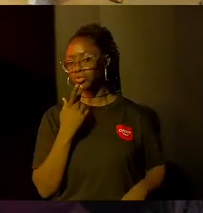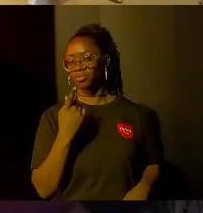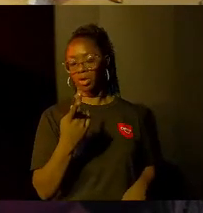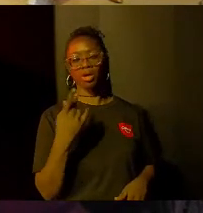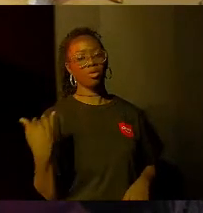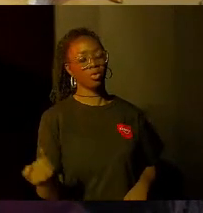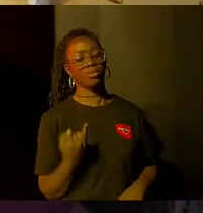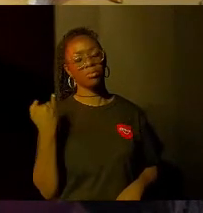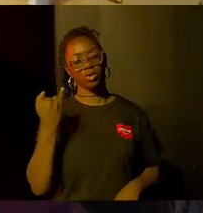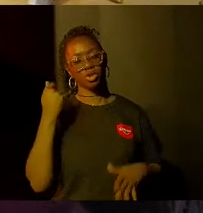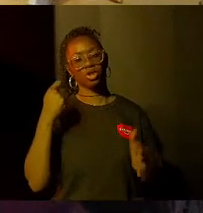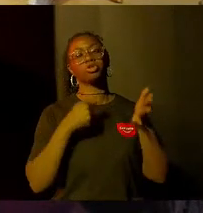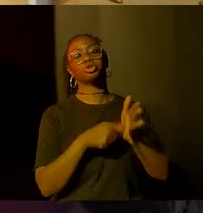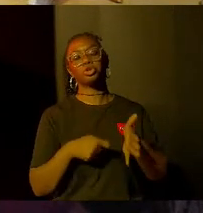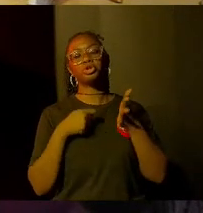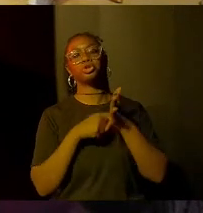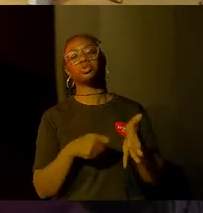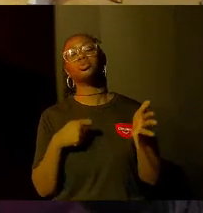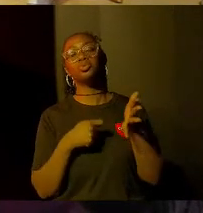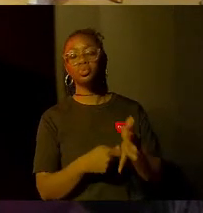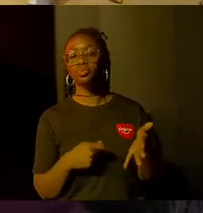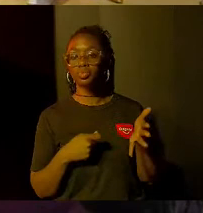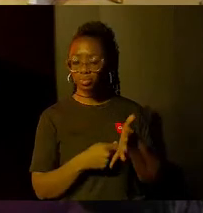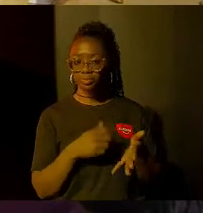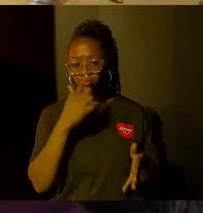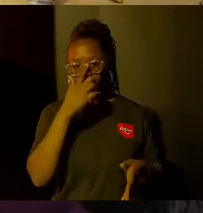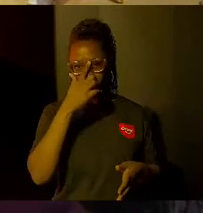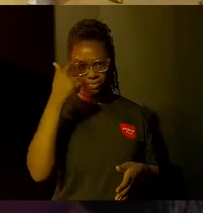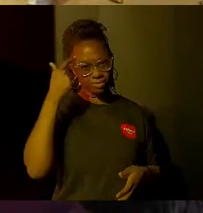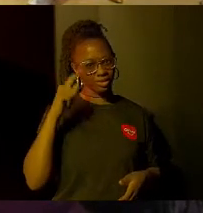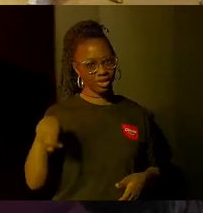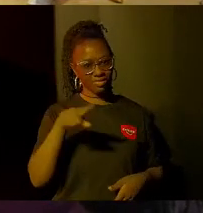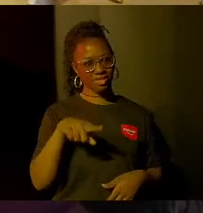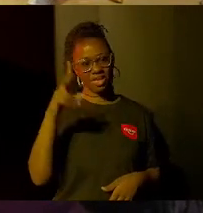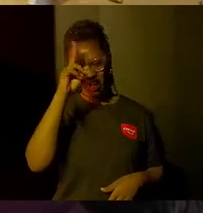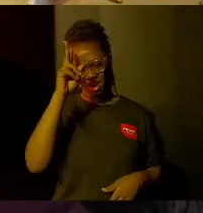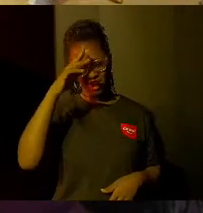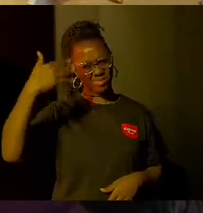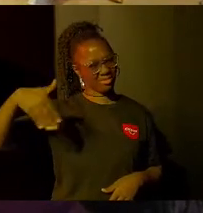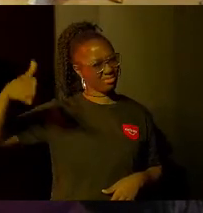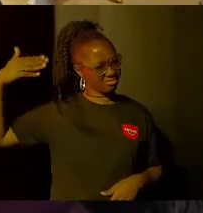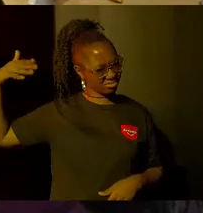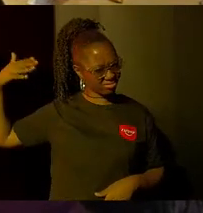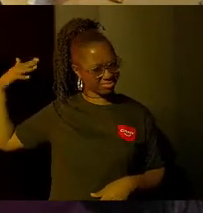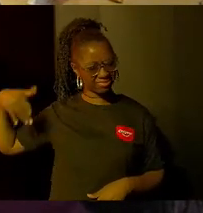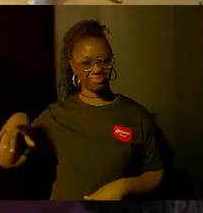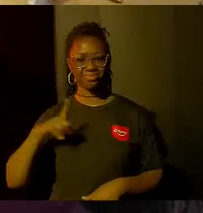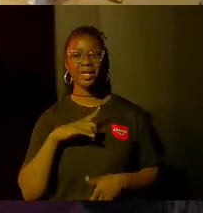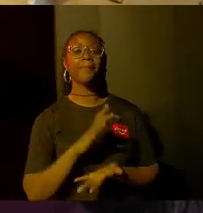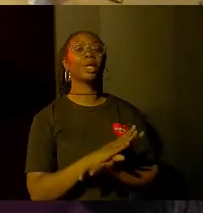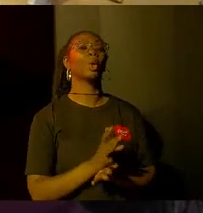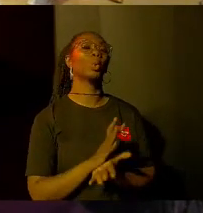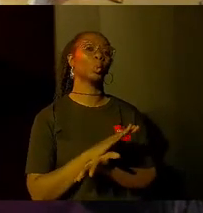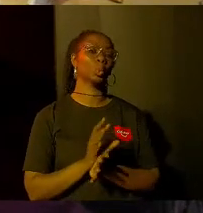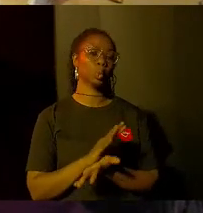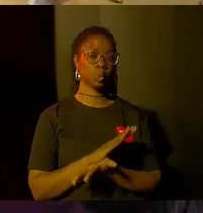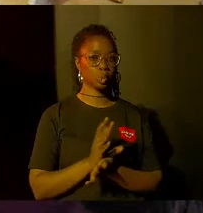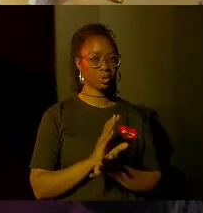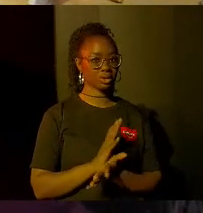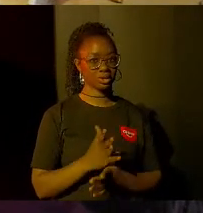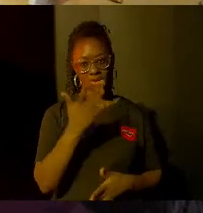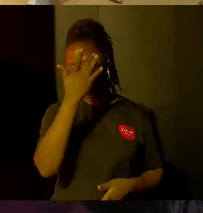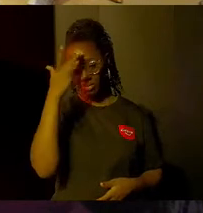importante para porque não sei se vocês se lembram na época havia muito preconceito contra